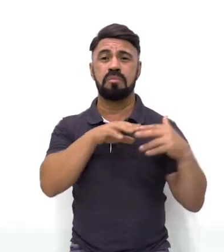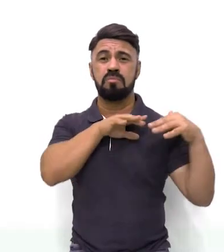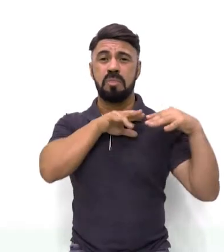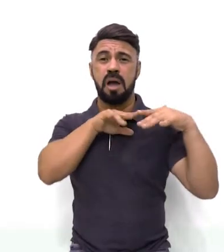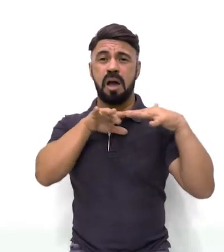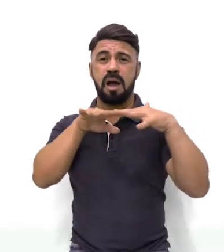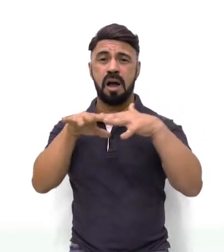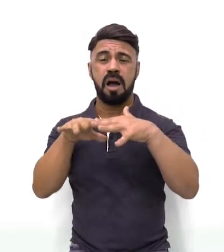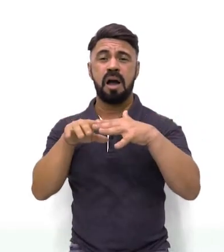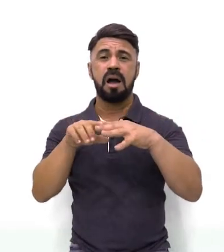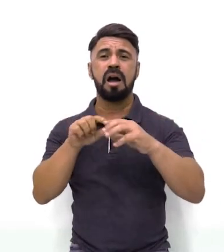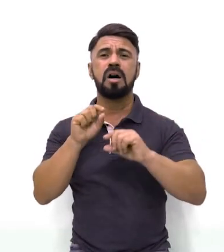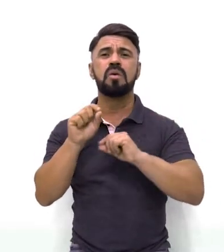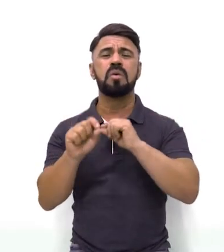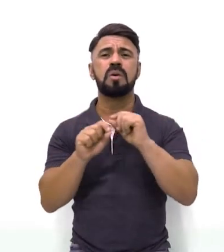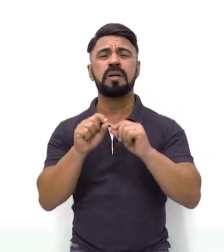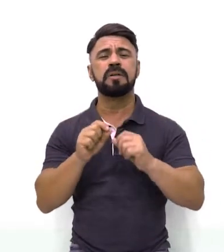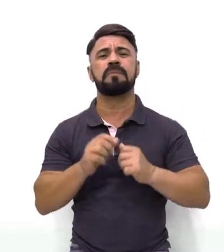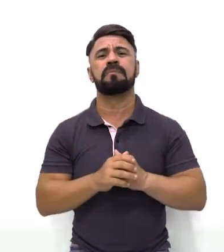atração